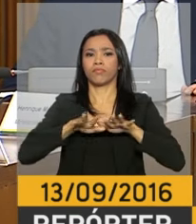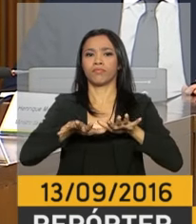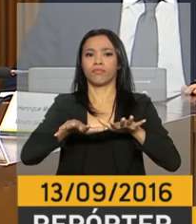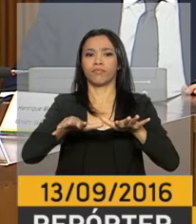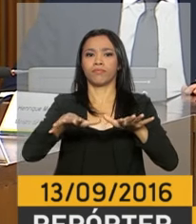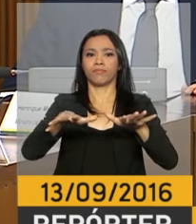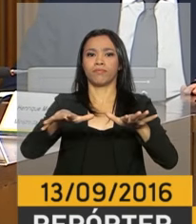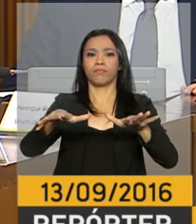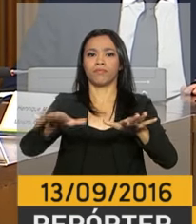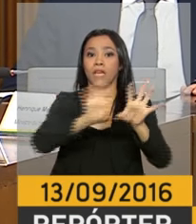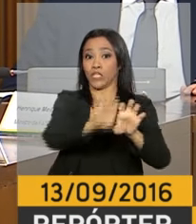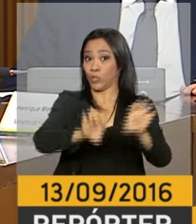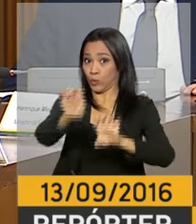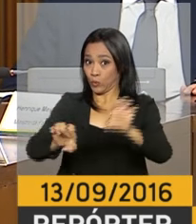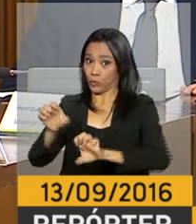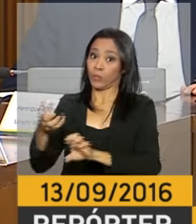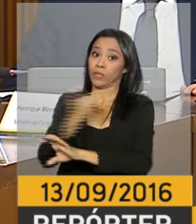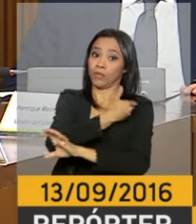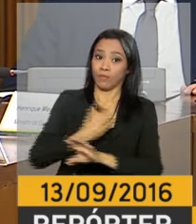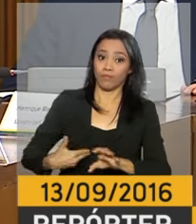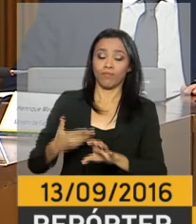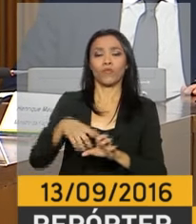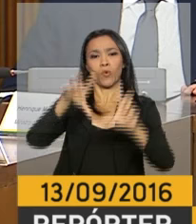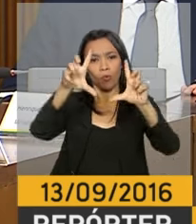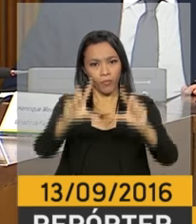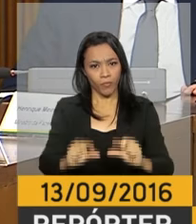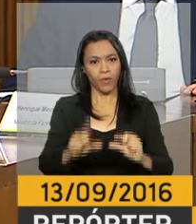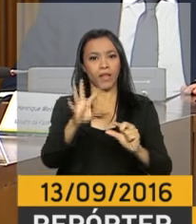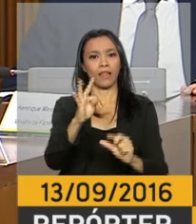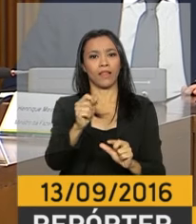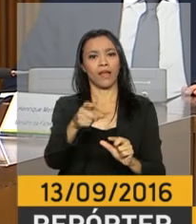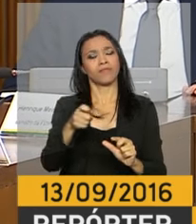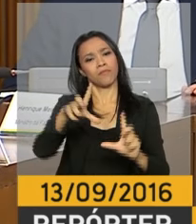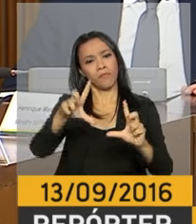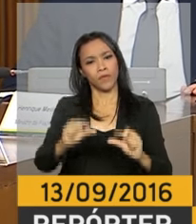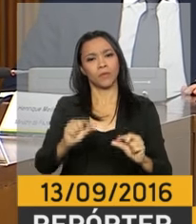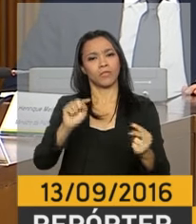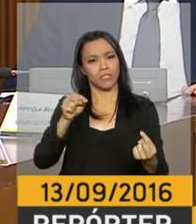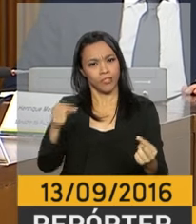da infraestrutura pública com tarifas e preços